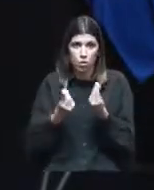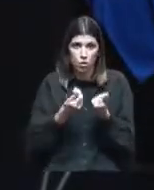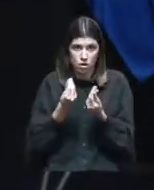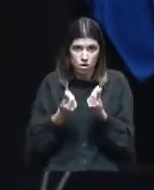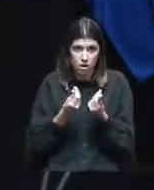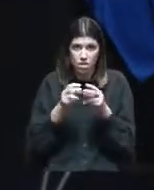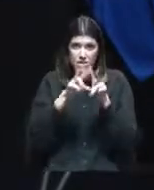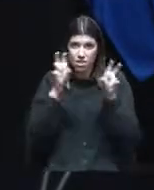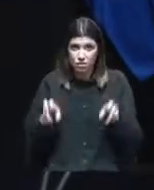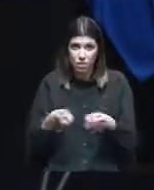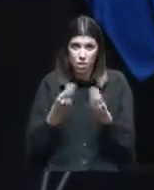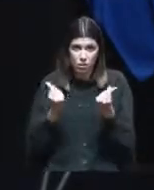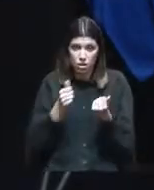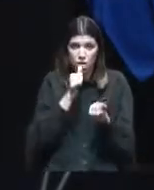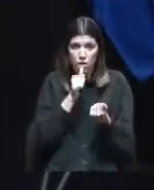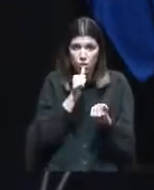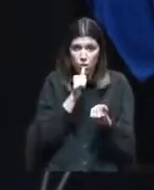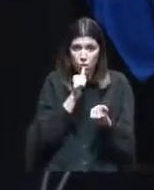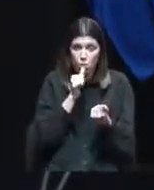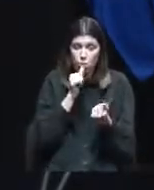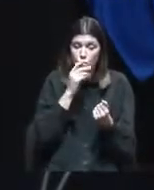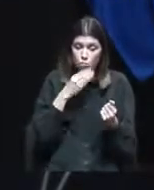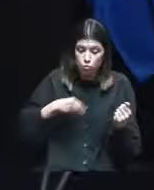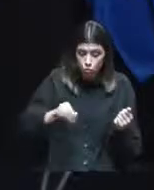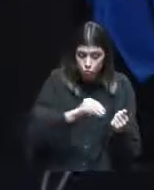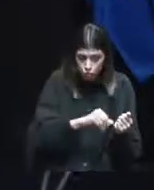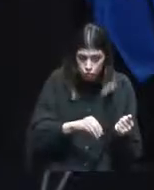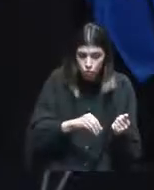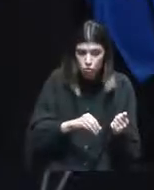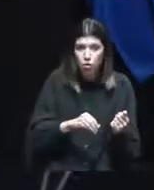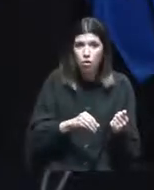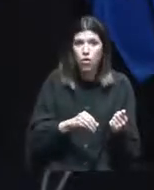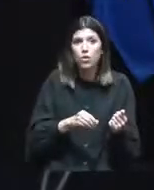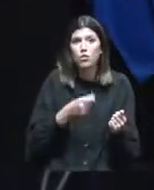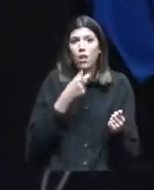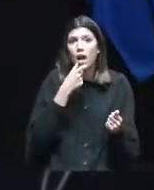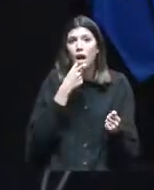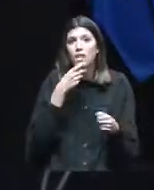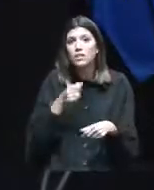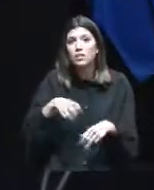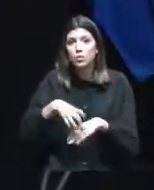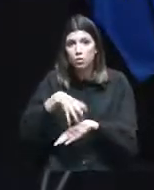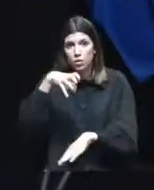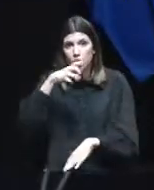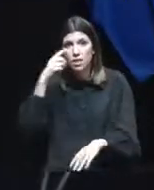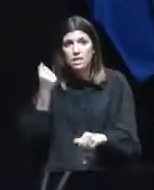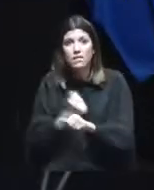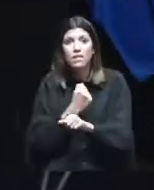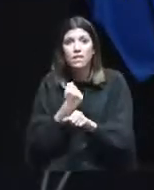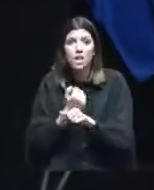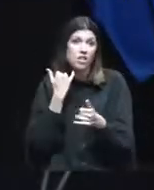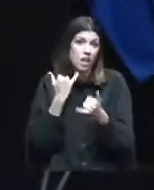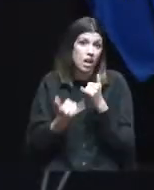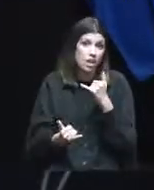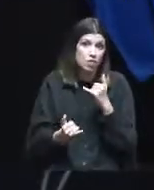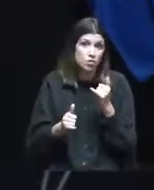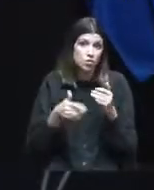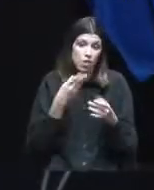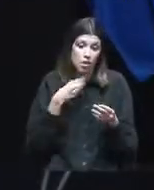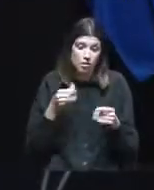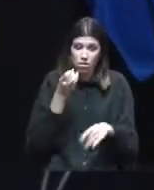do solo por parte da entidade que vende o terreno, quando se trata de locais onde tenham funcionado atividades de risco de